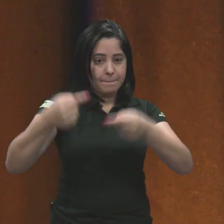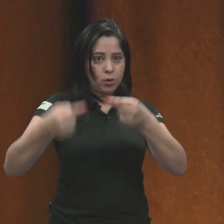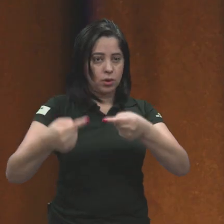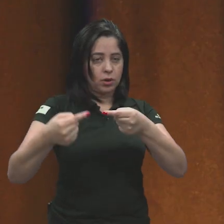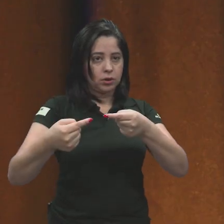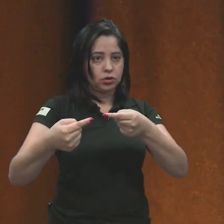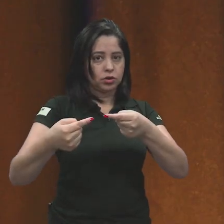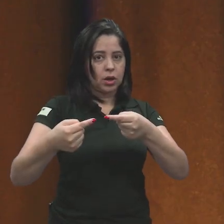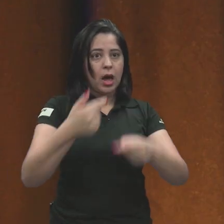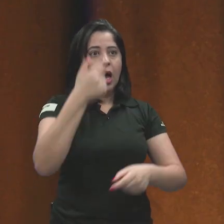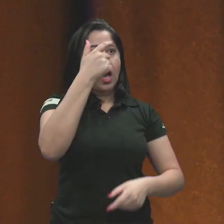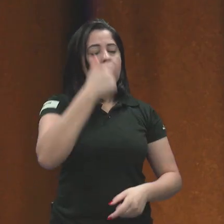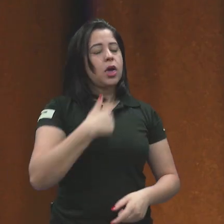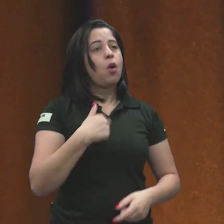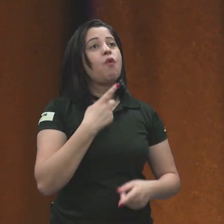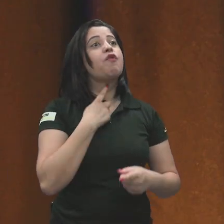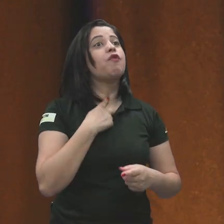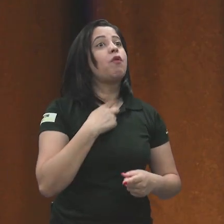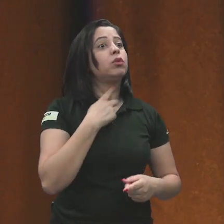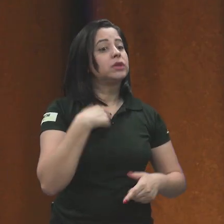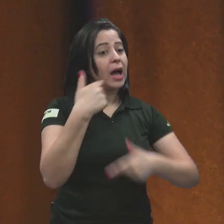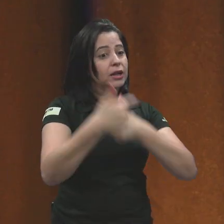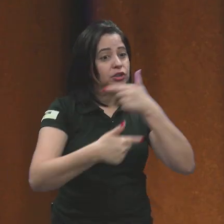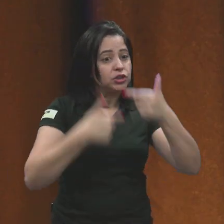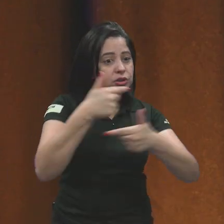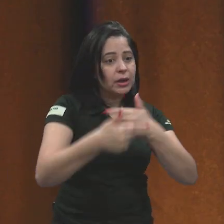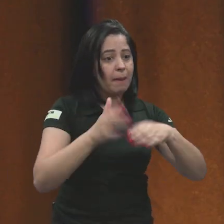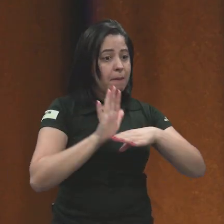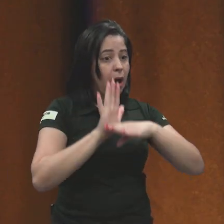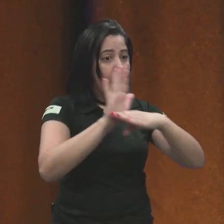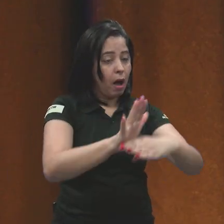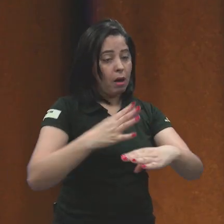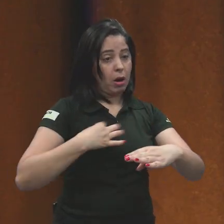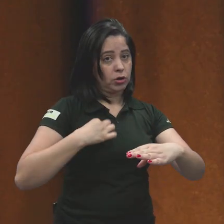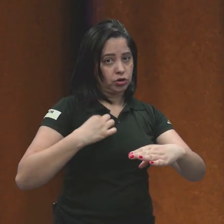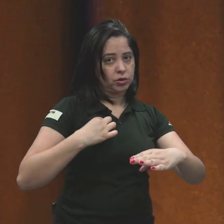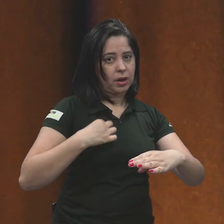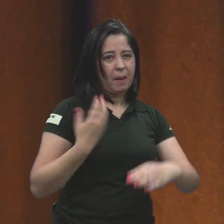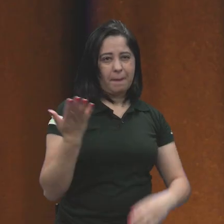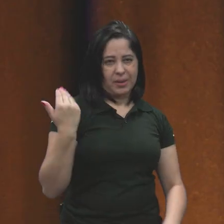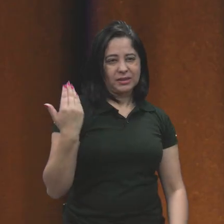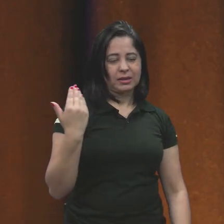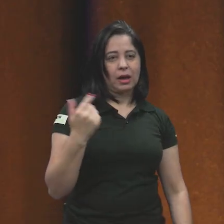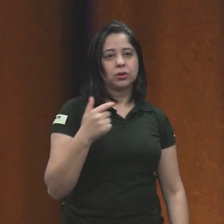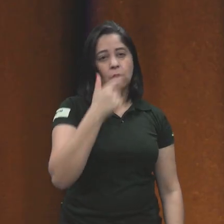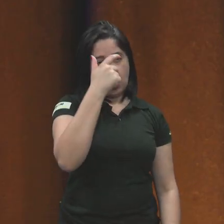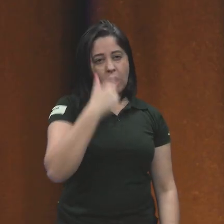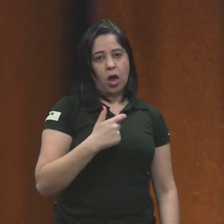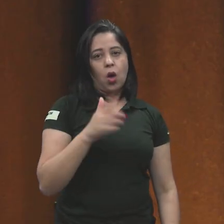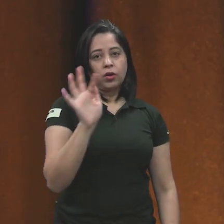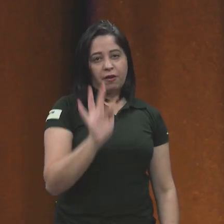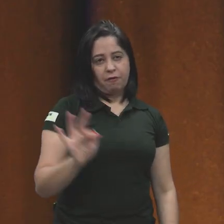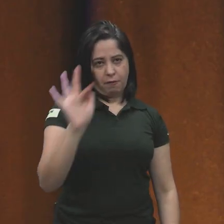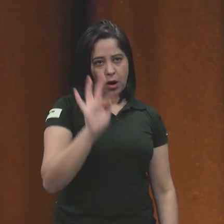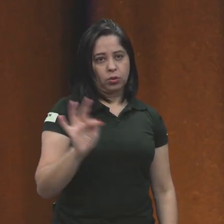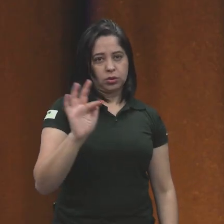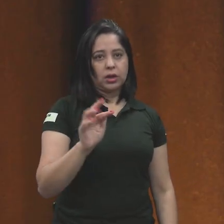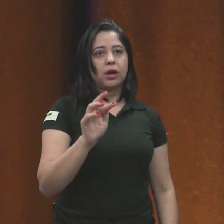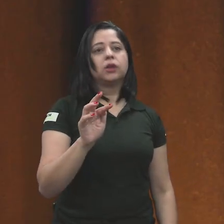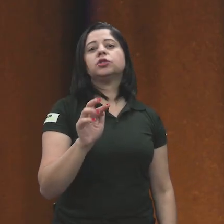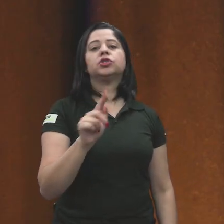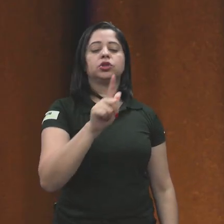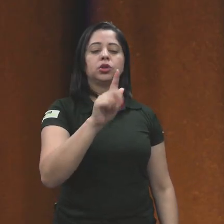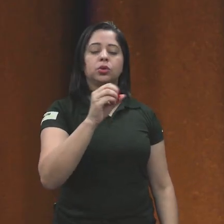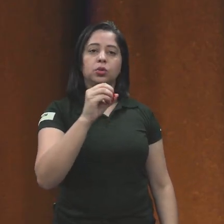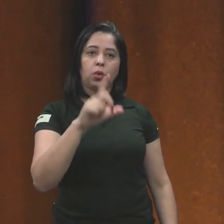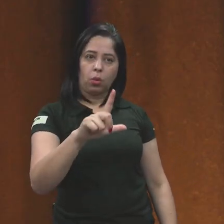coração a vontade de fazer trabalhos comunitários. Na época eu estava na faculdade, né, do GOL, o Grupo de Oração Universitário, e esse